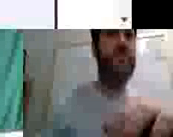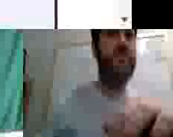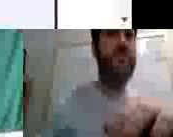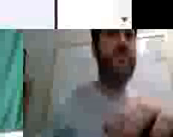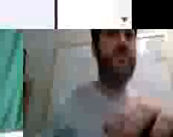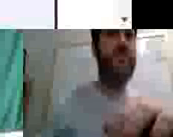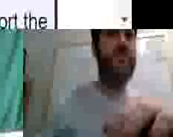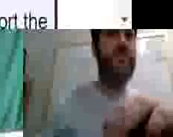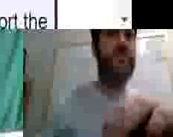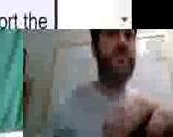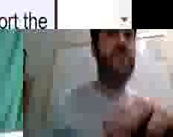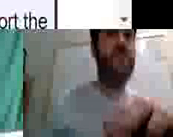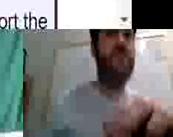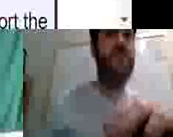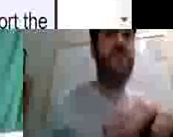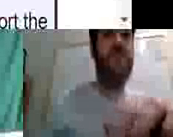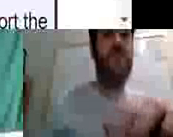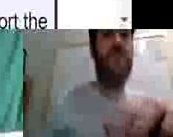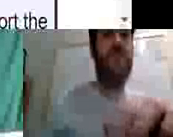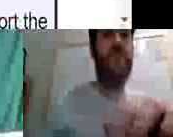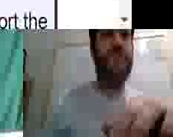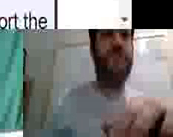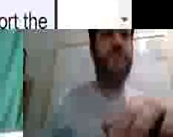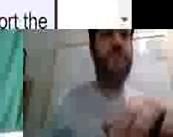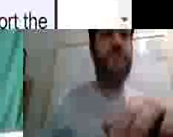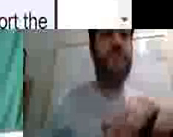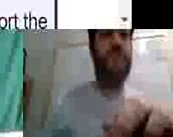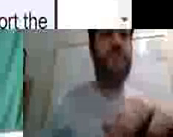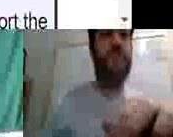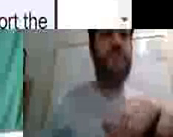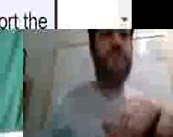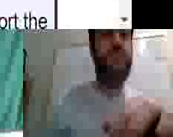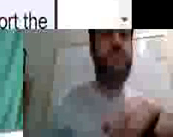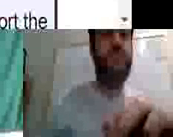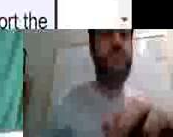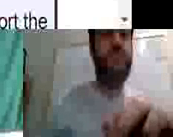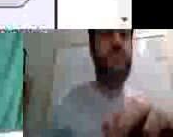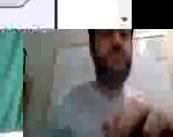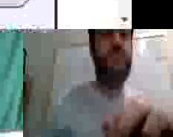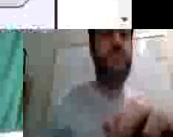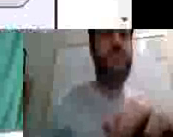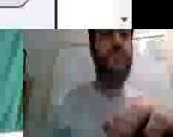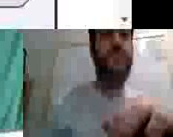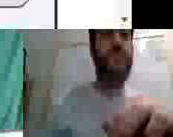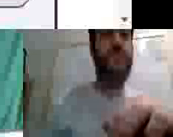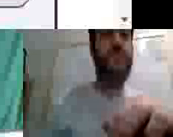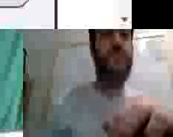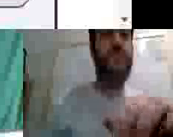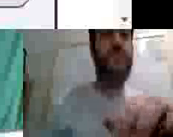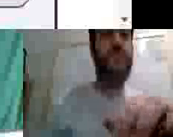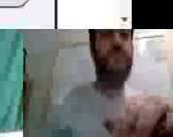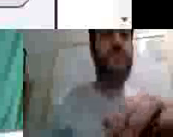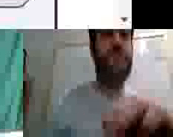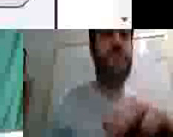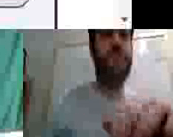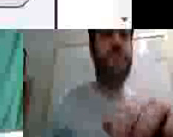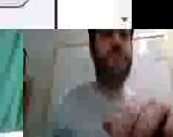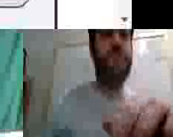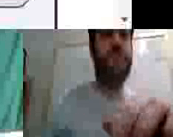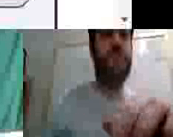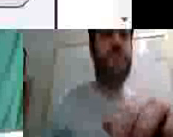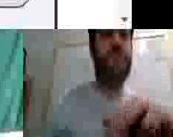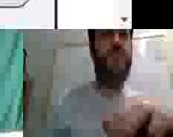de código, engenharia reversa e funcionalidade estranha. Então, esses foram os 10 riscos principais até 2016